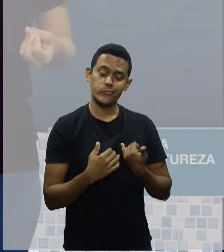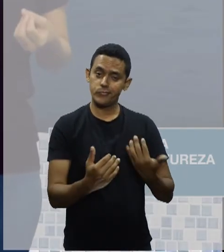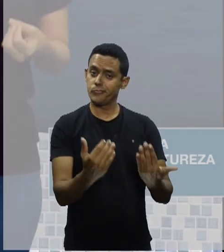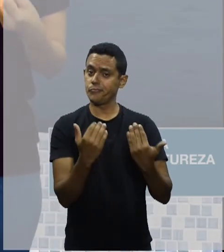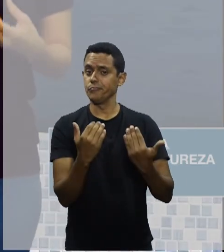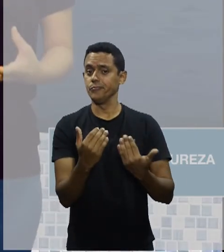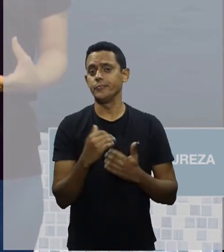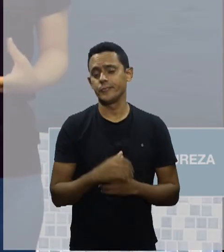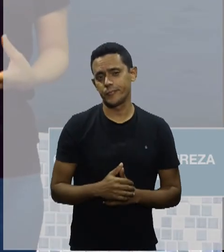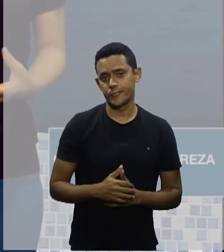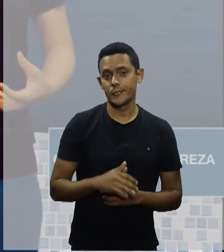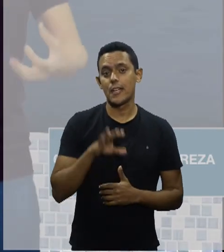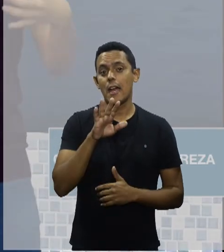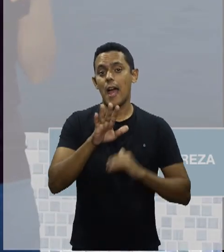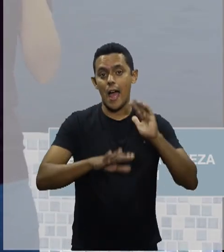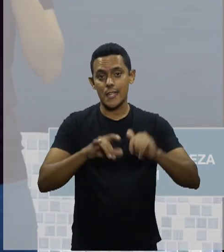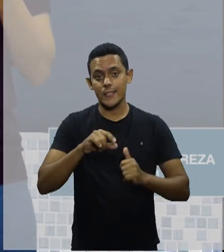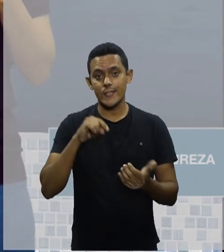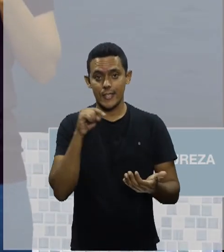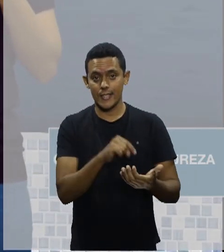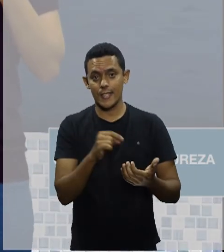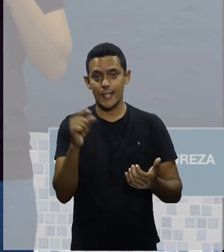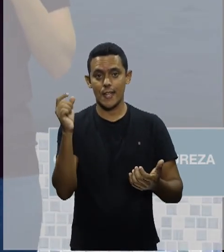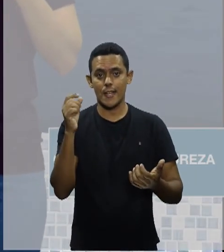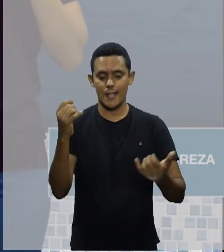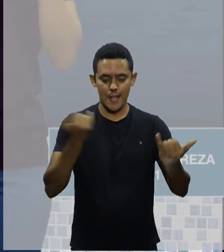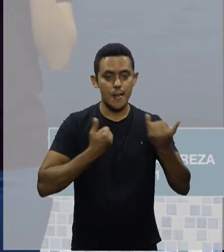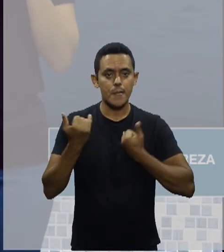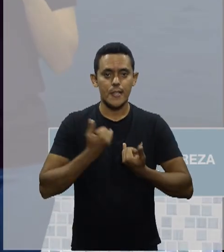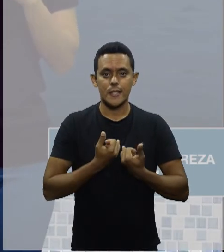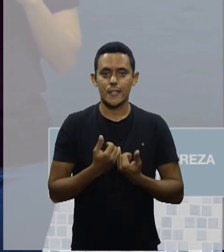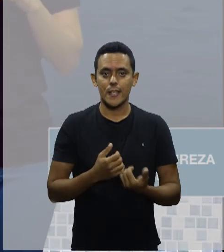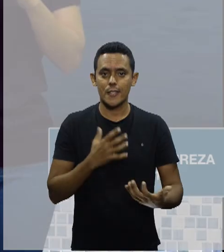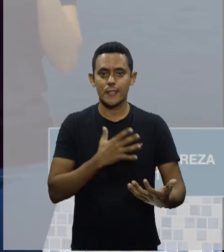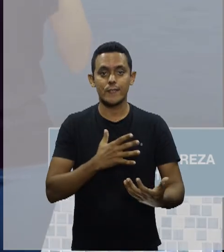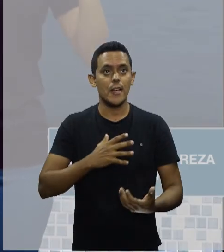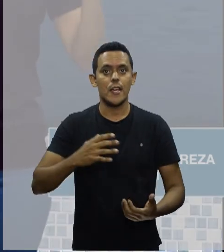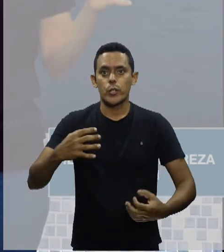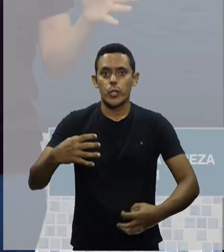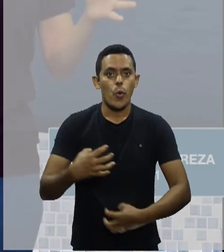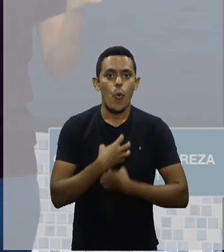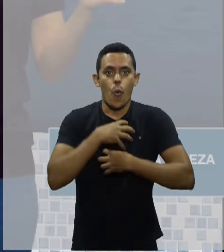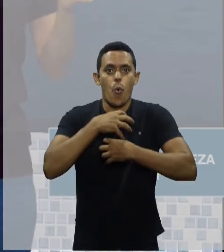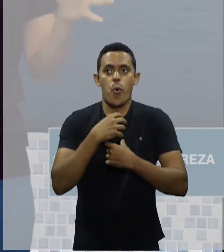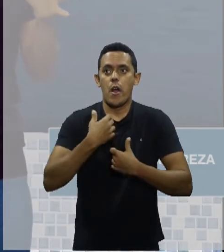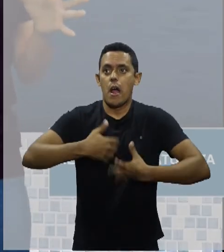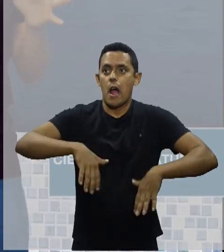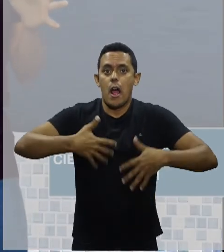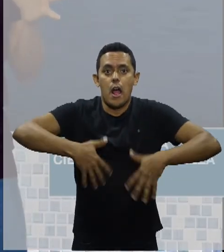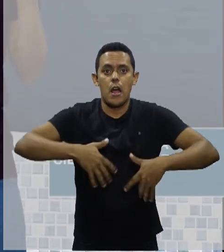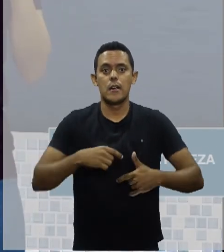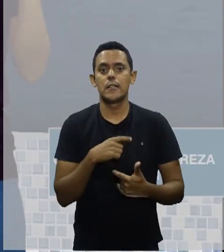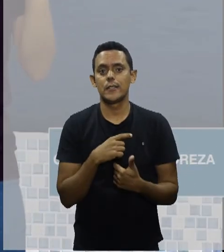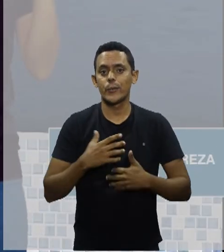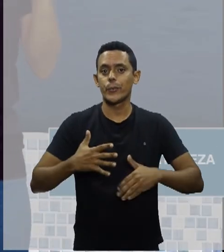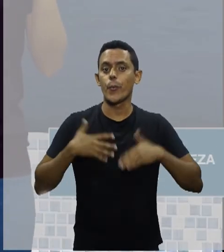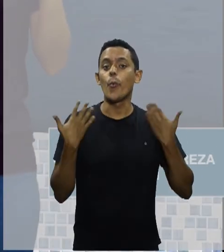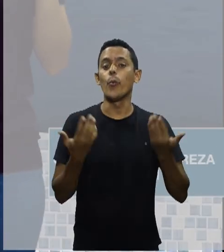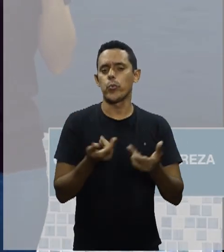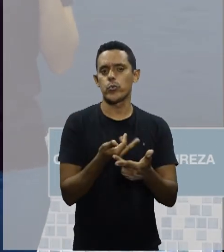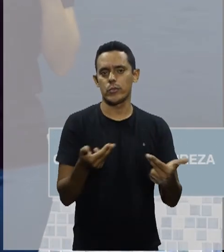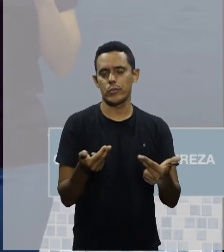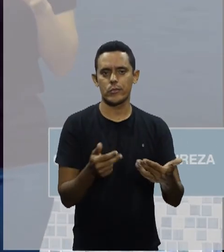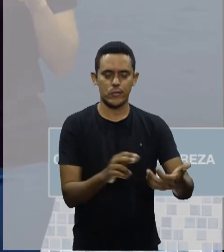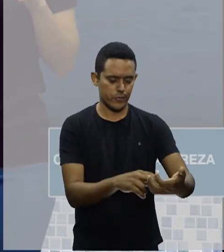fake news normalmente elas são apelativas elas apelam pra nossa emoção deixando de lado o nosso lado racional né a gente perde